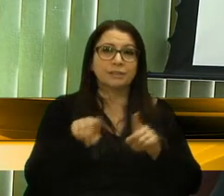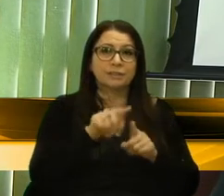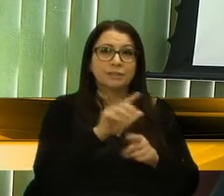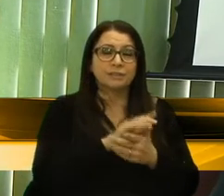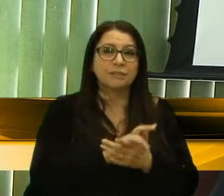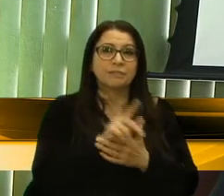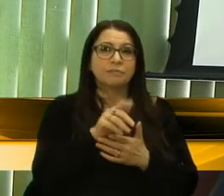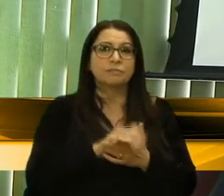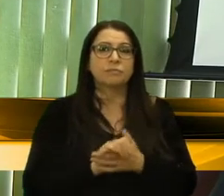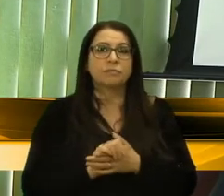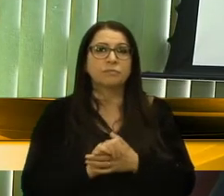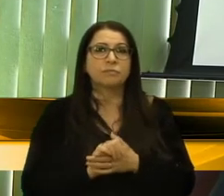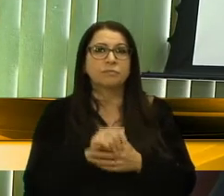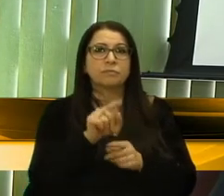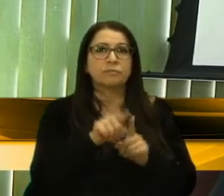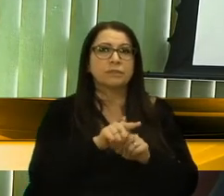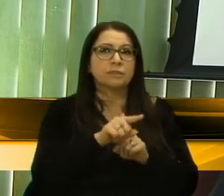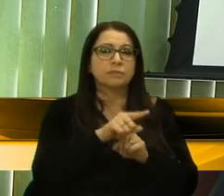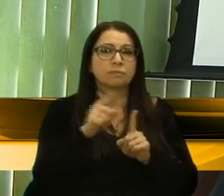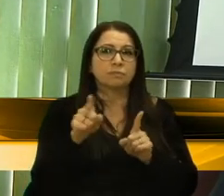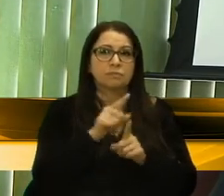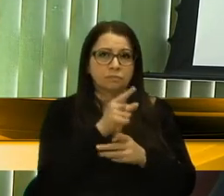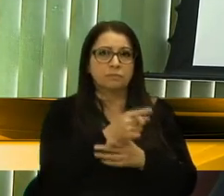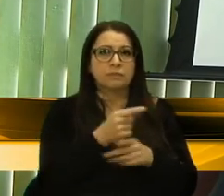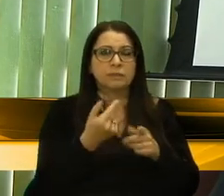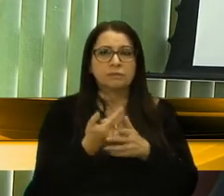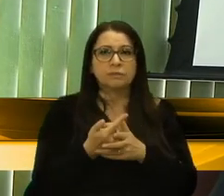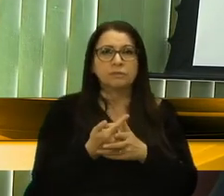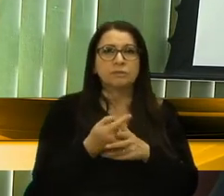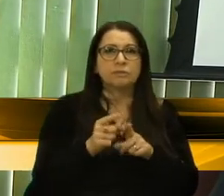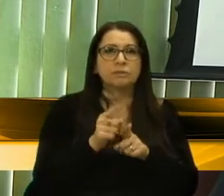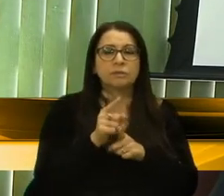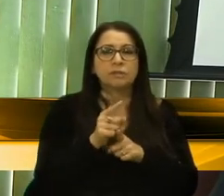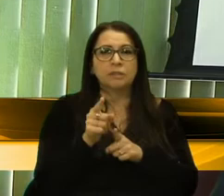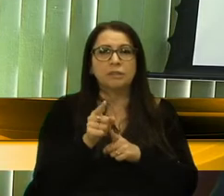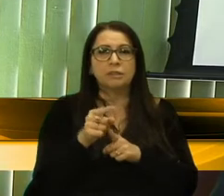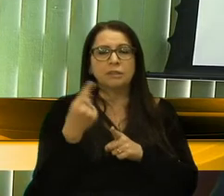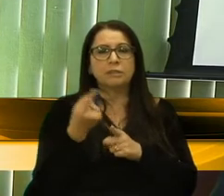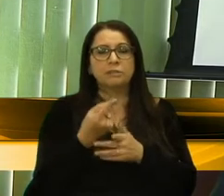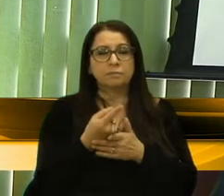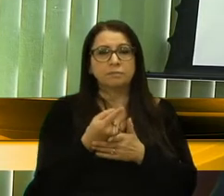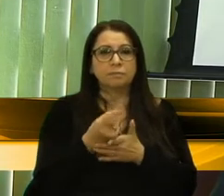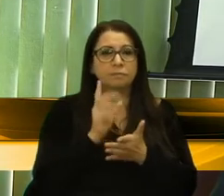primeiro. Uma pandemia tomou conta do mundo, sem comentários.